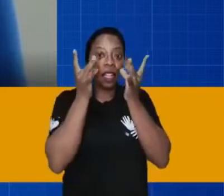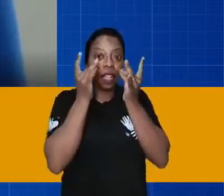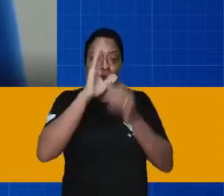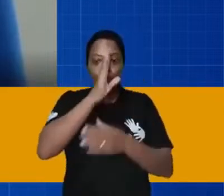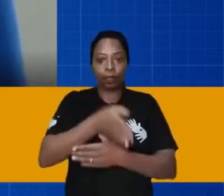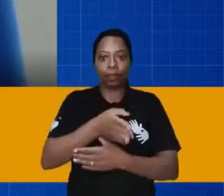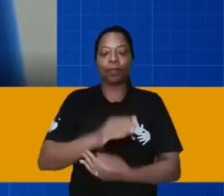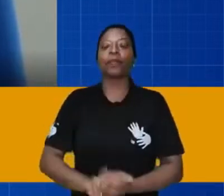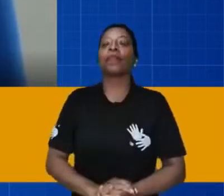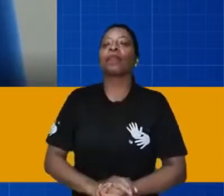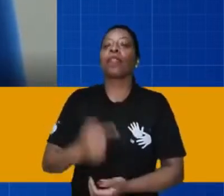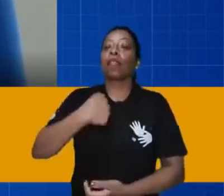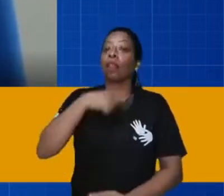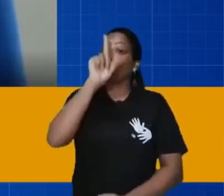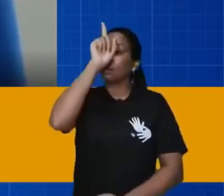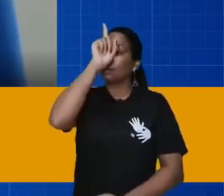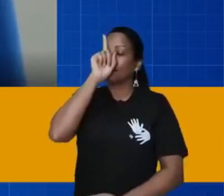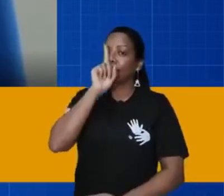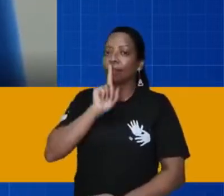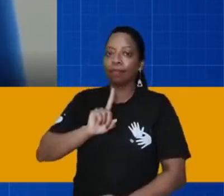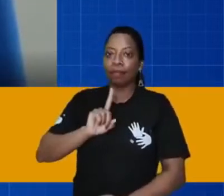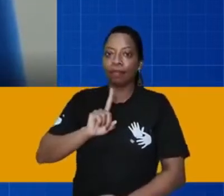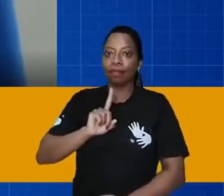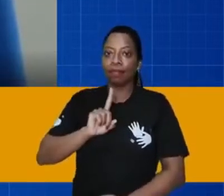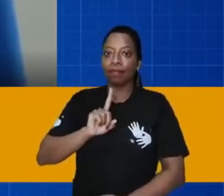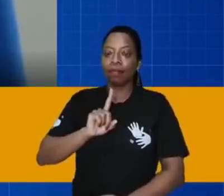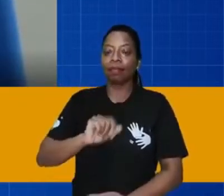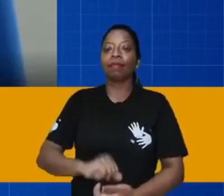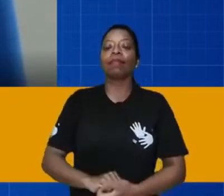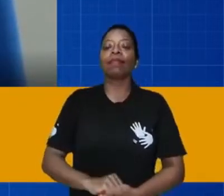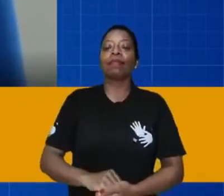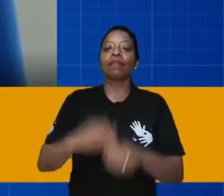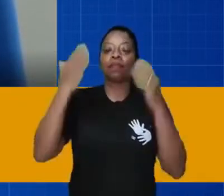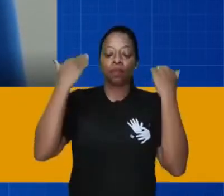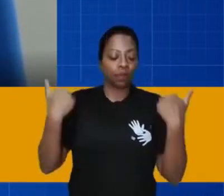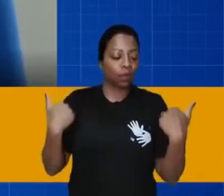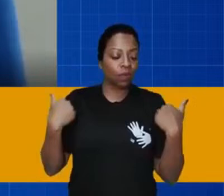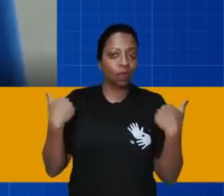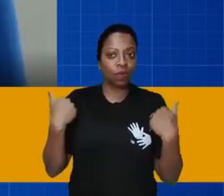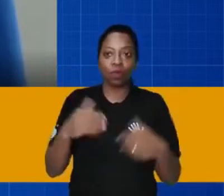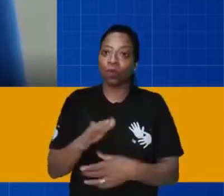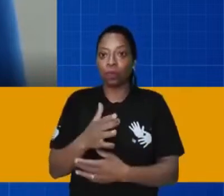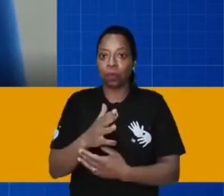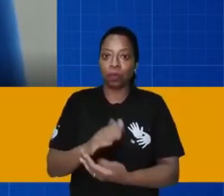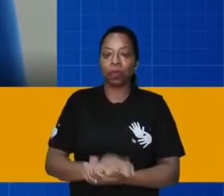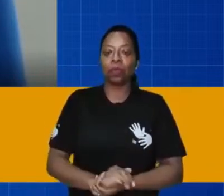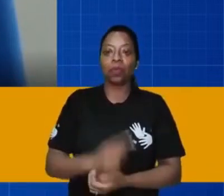Primária. Eu sou uma mulher loira, de cabelos na altura